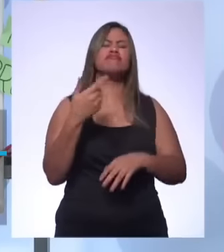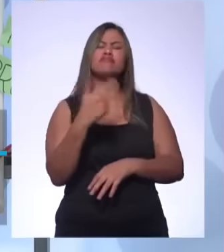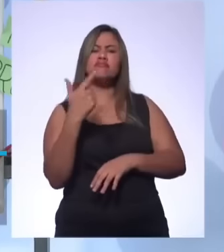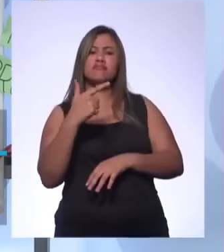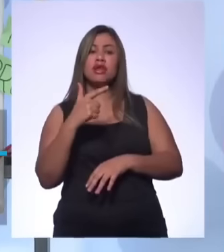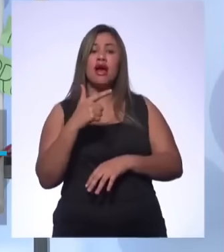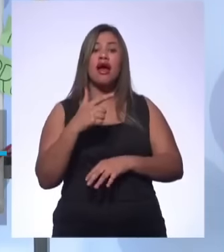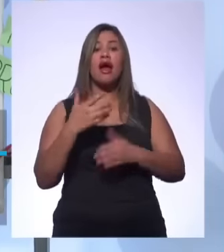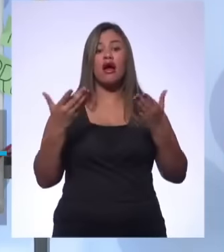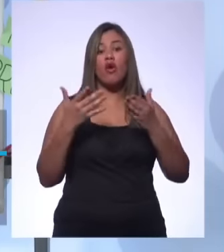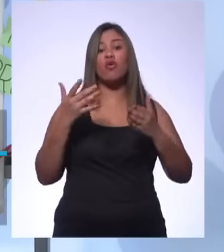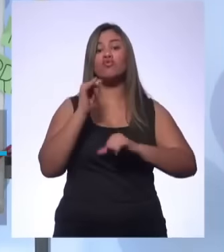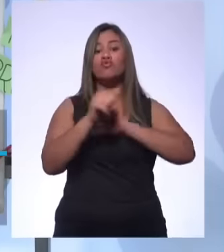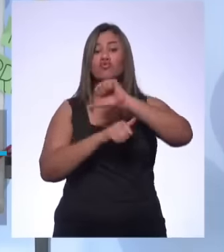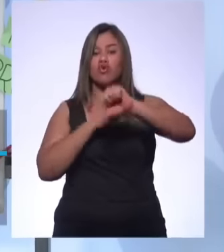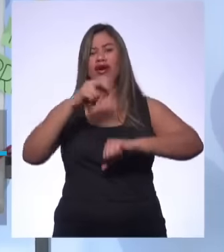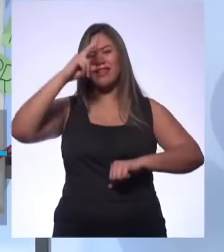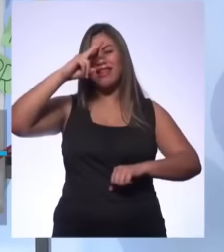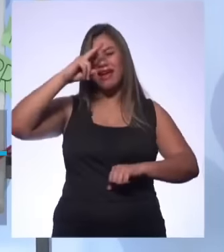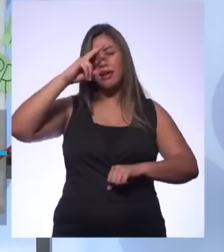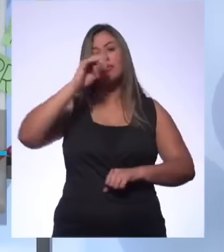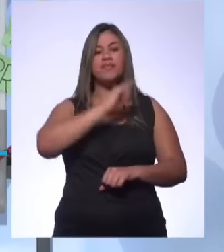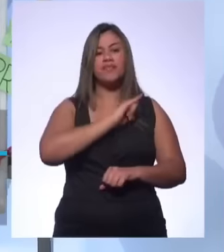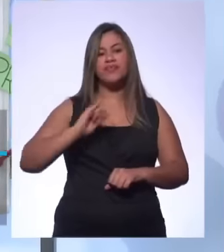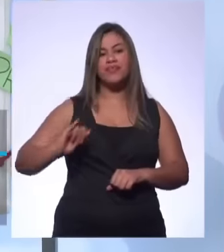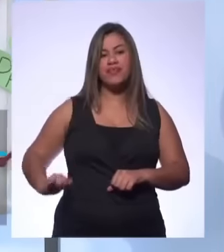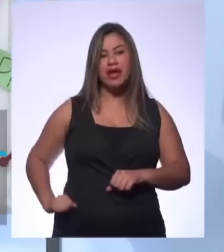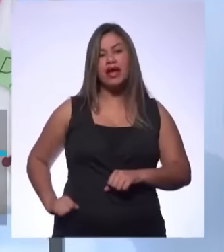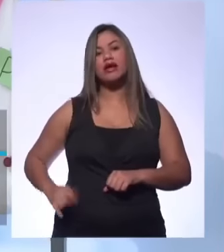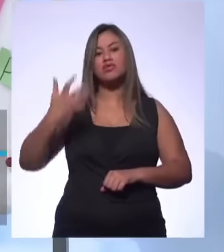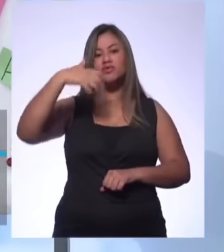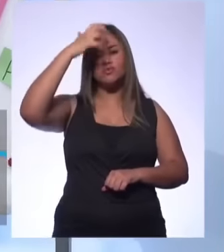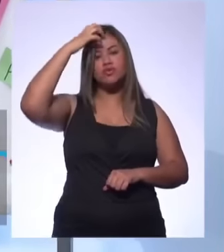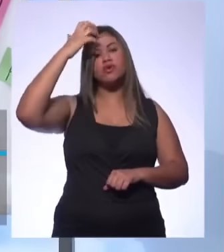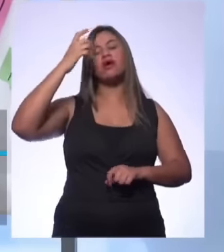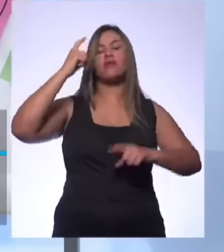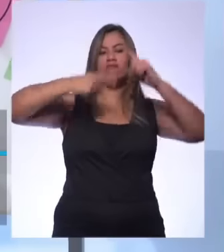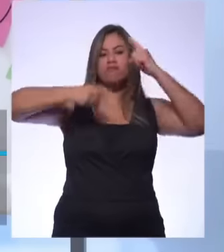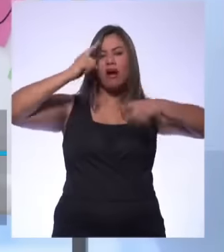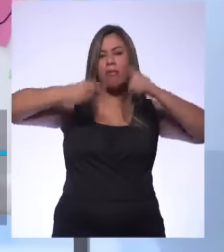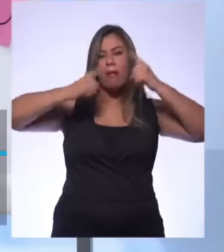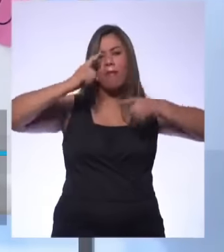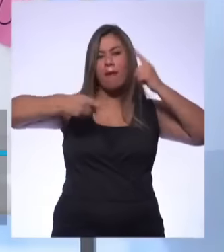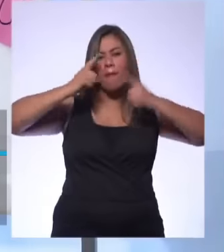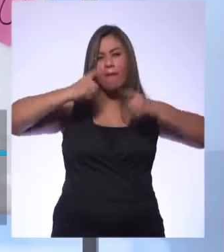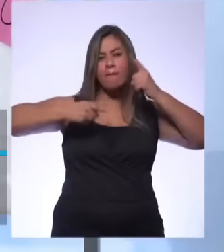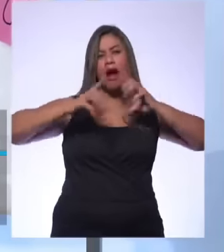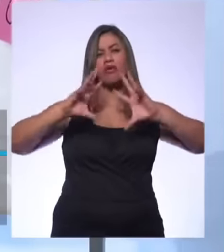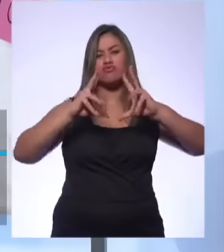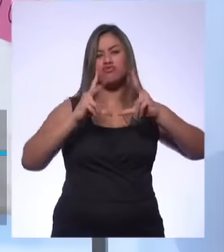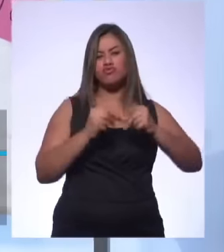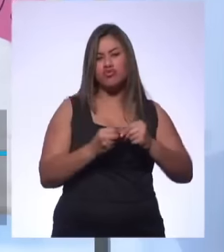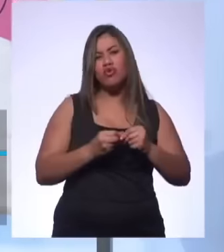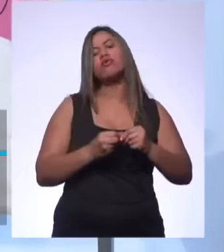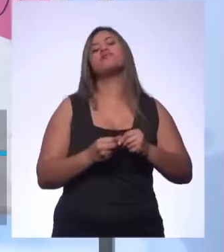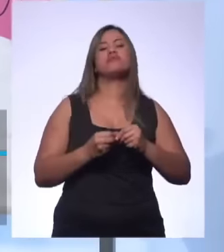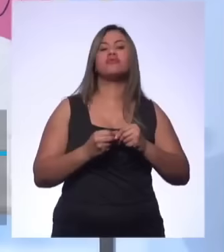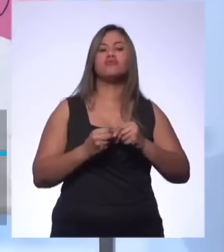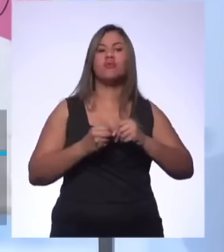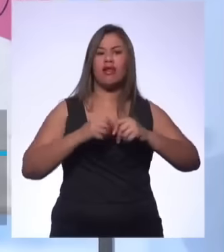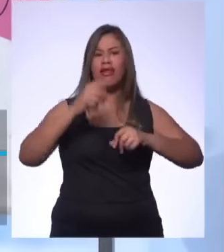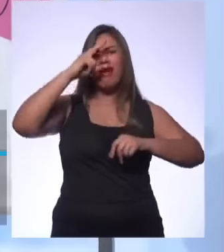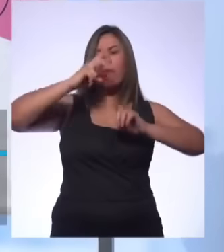lá no Império Romano. Vocês se lembram? No Império Romano, nós tínhamos um imperador que administrava todo aquele vasto império. O Império Romano